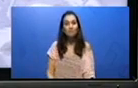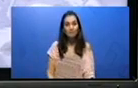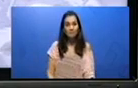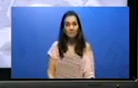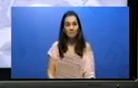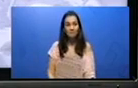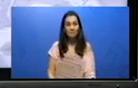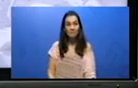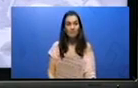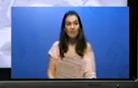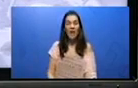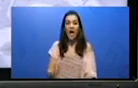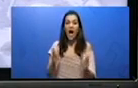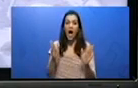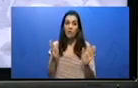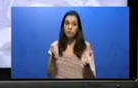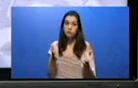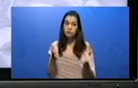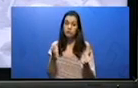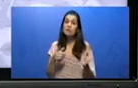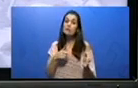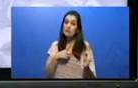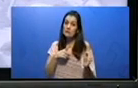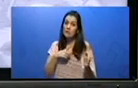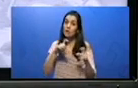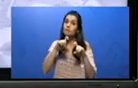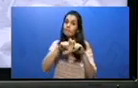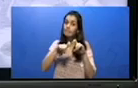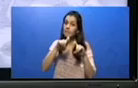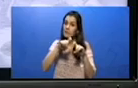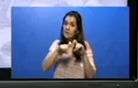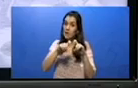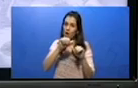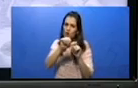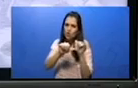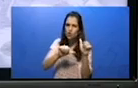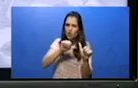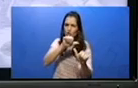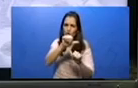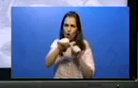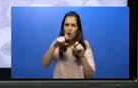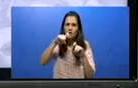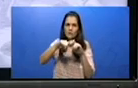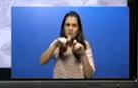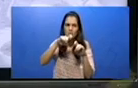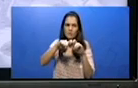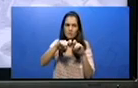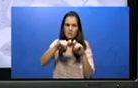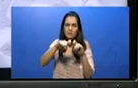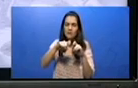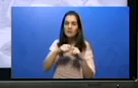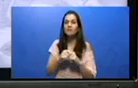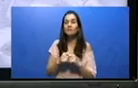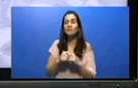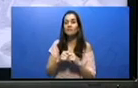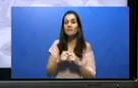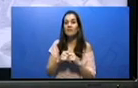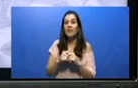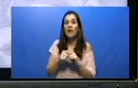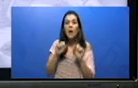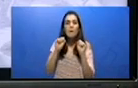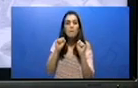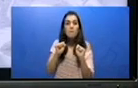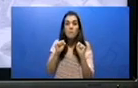Agora a reprodução sexuada, que envolve sexo, que envolve troca de células sexuais, as planárias são